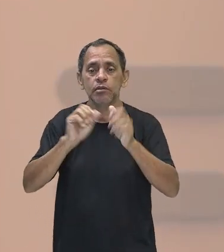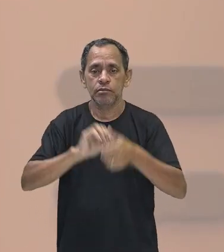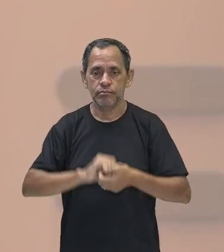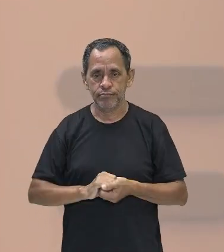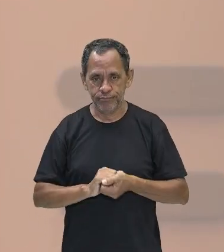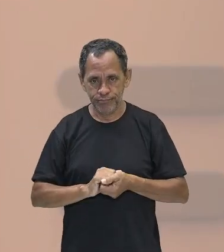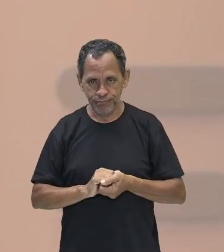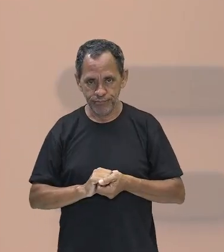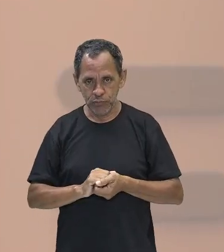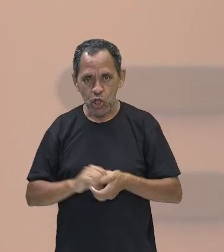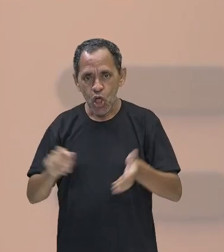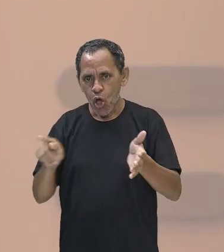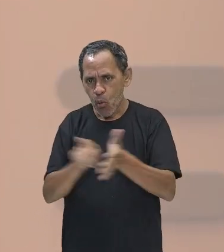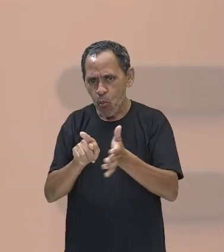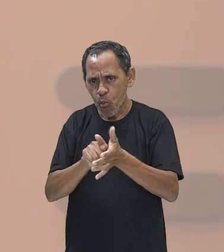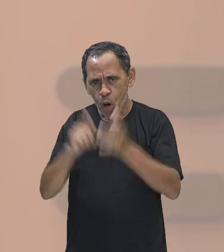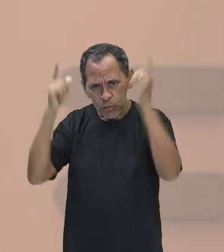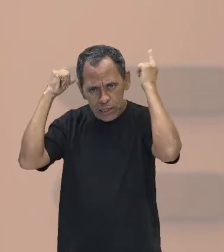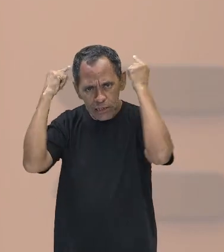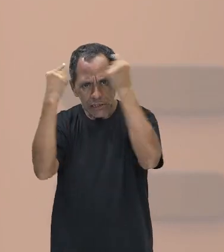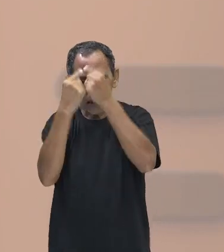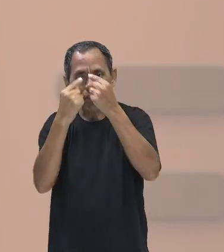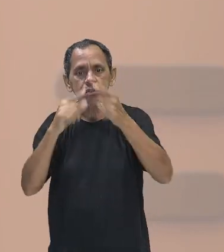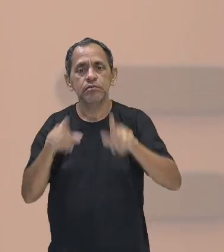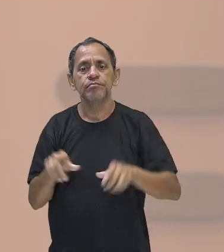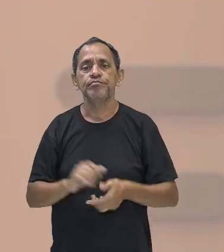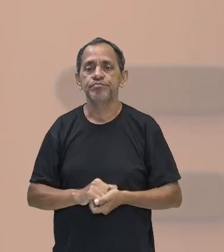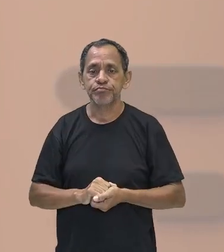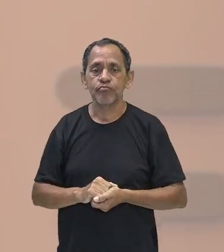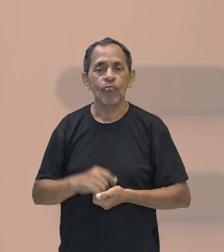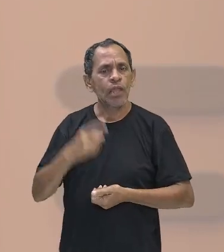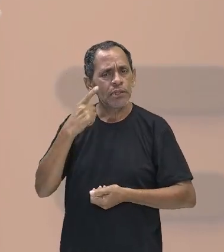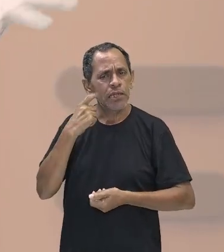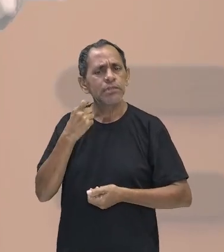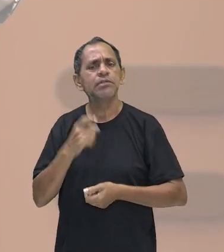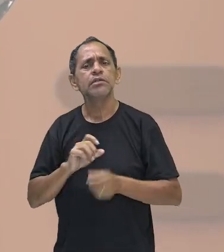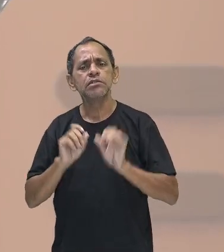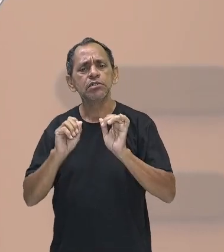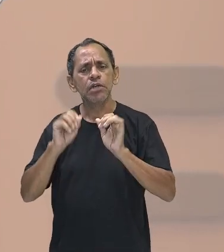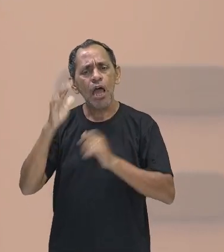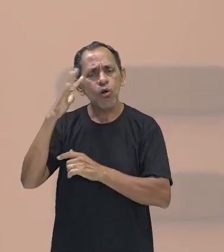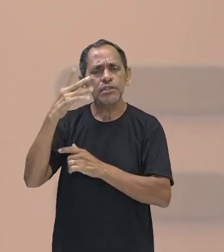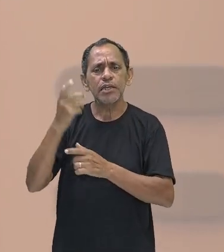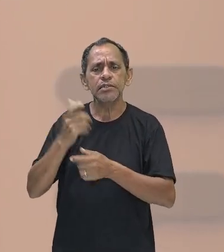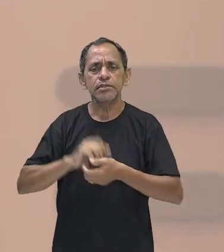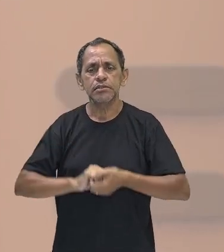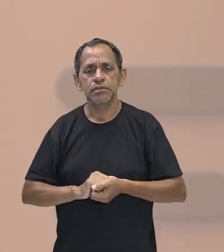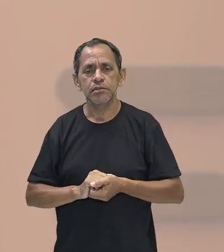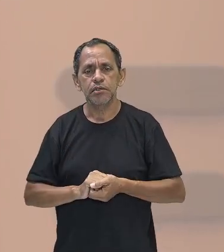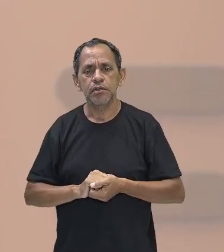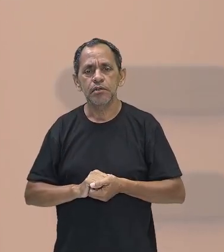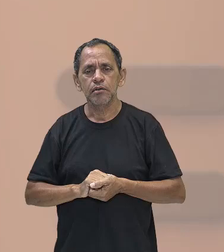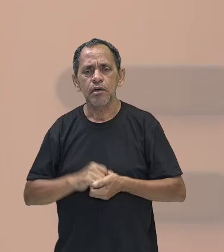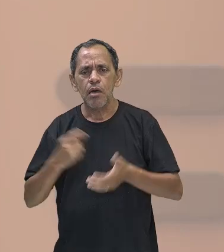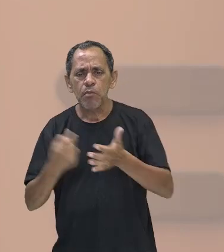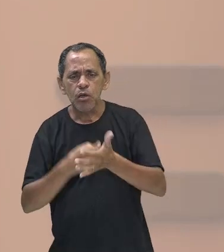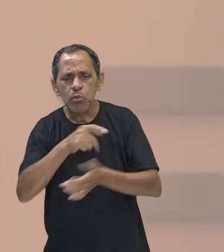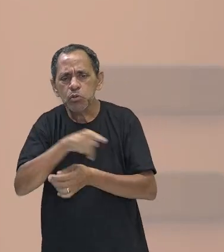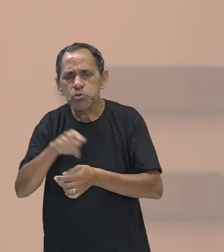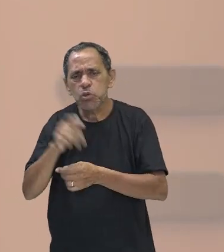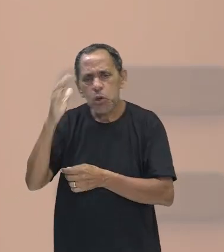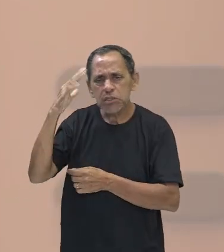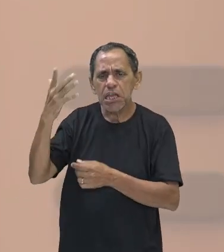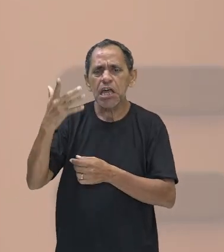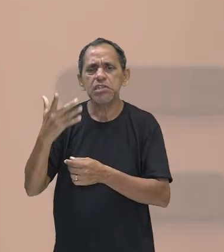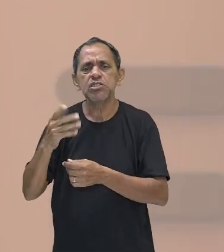grego, tá? Isso é interessante. Tá? Então, o que vai acontecer, professora, então, dessa rivalidade, dessa